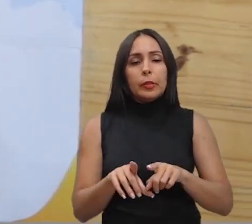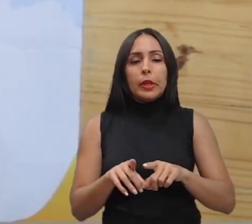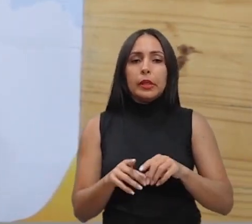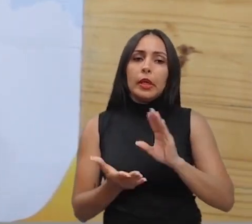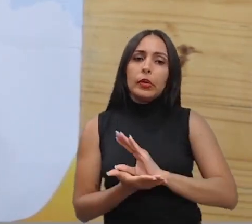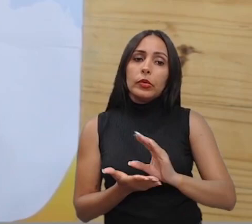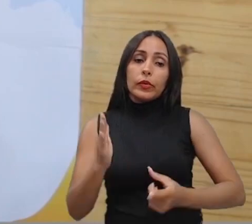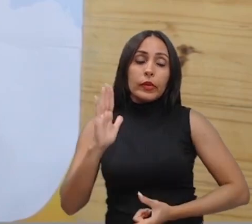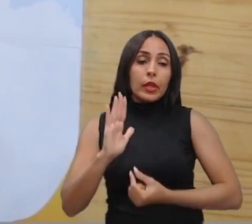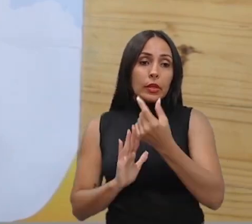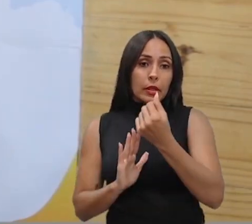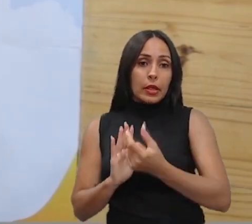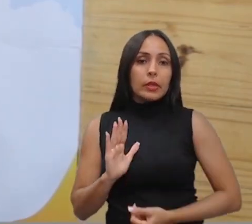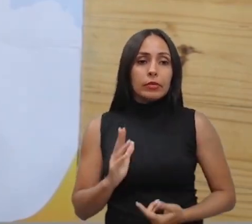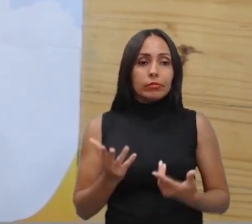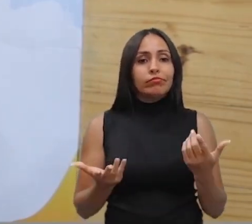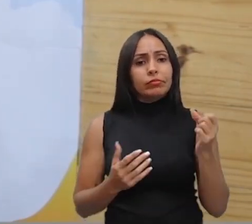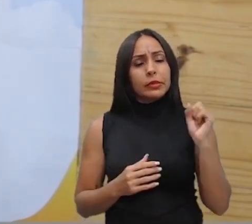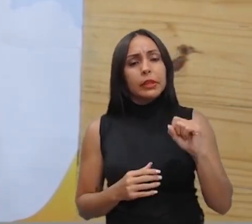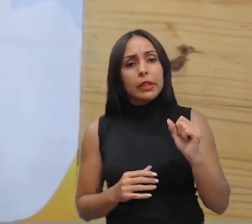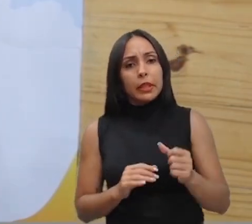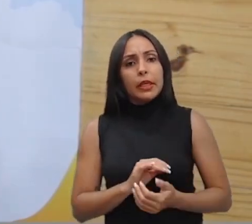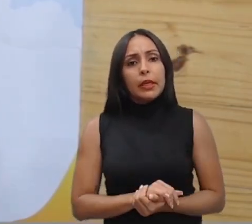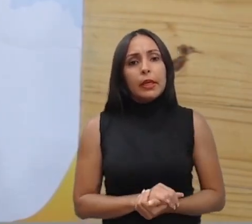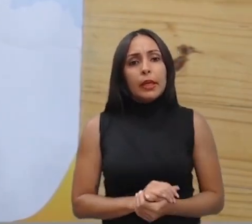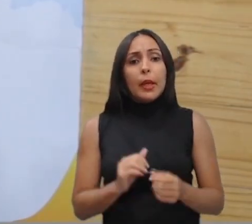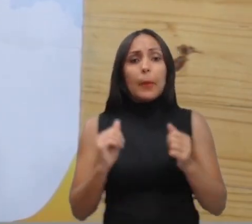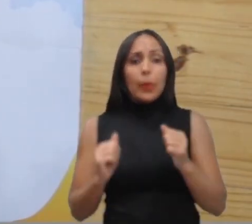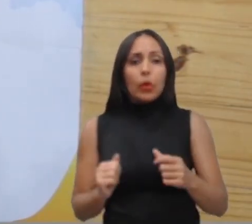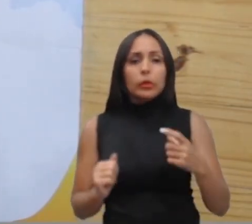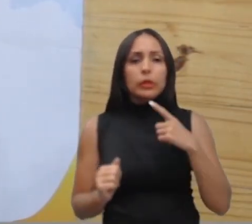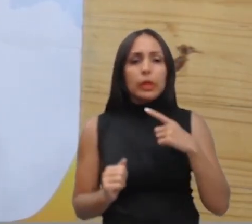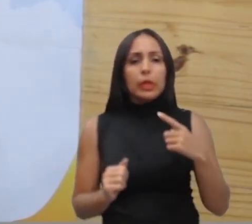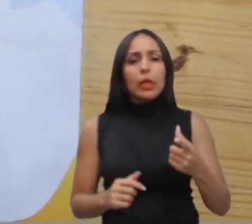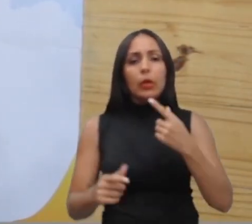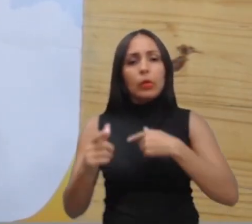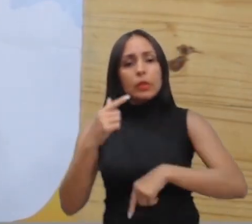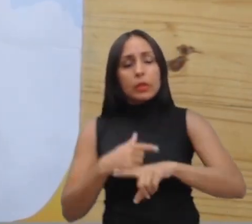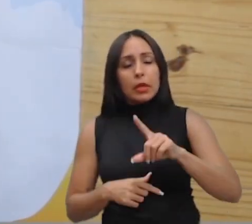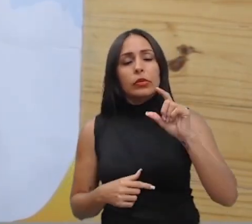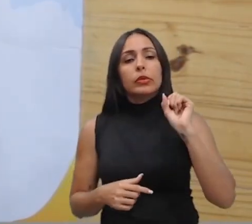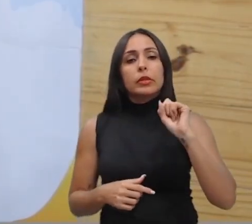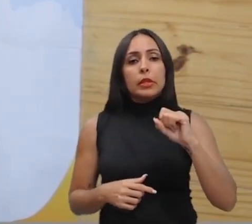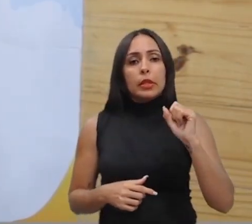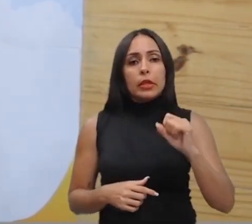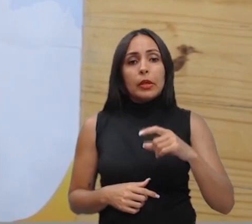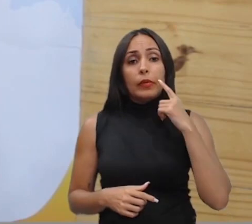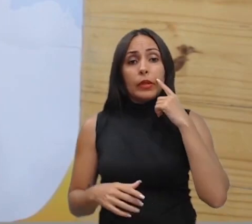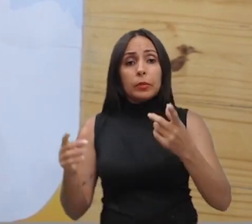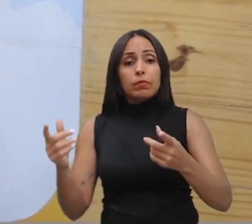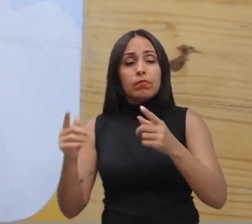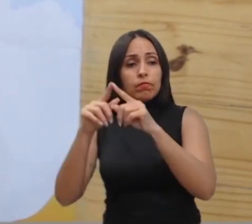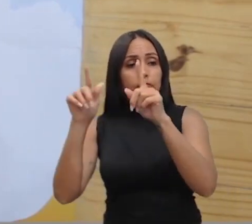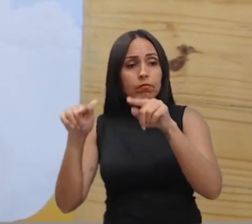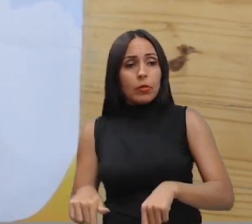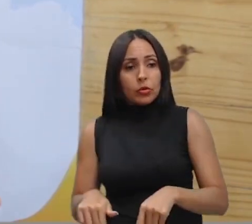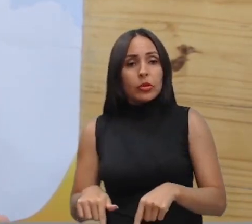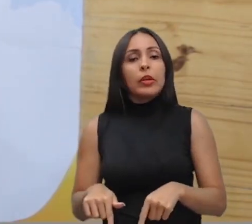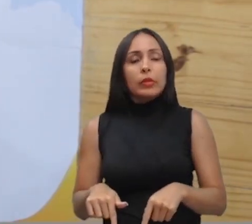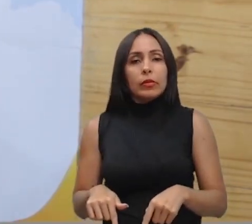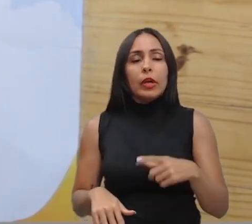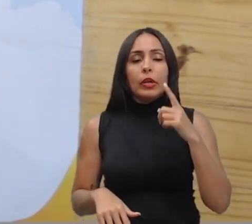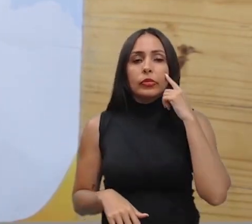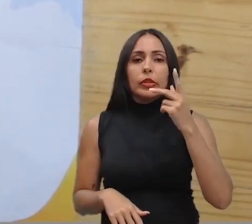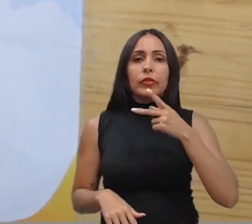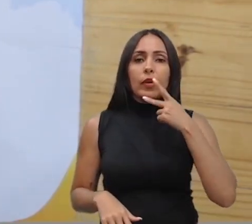financeiros. E esses recursos, eles podem ser alcançados através de projetos. A gente falou de projeto